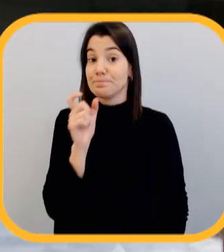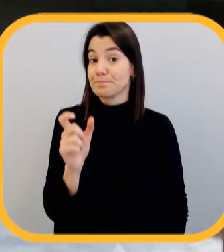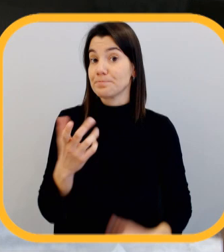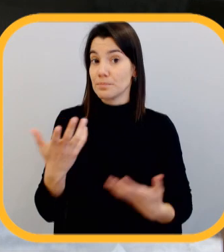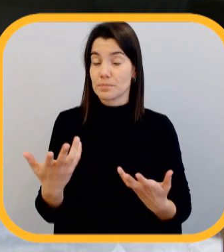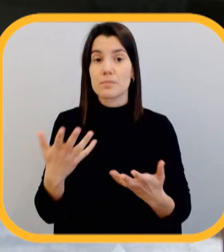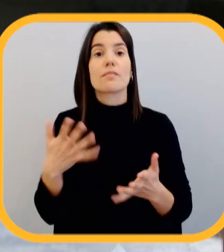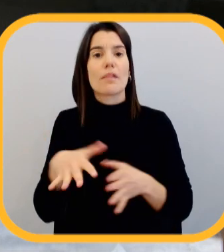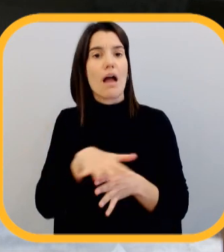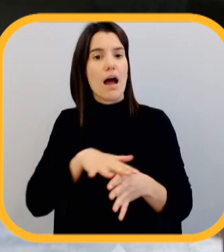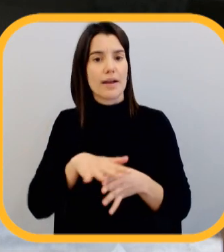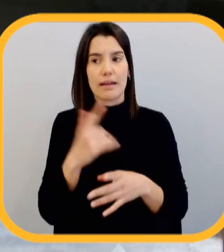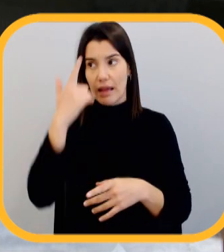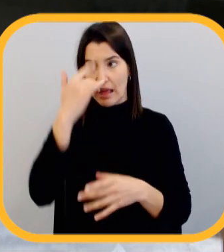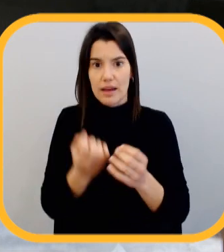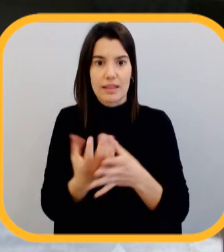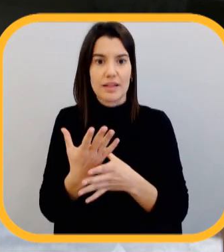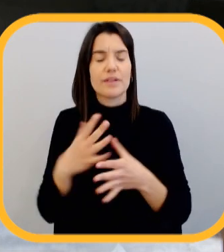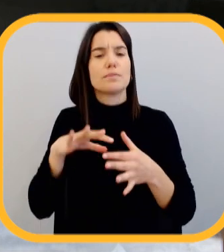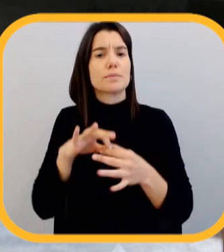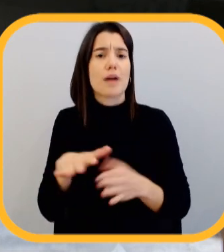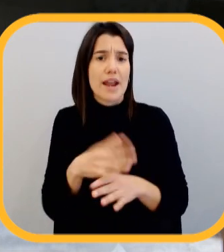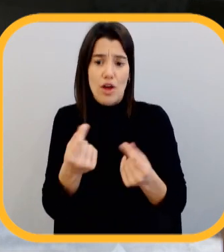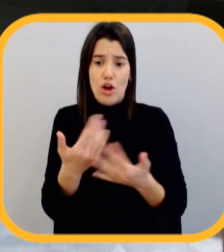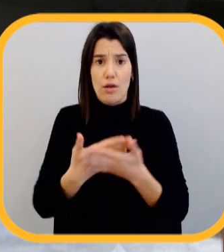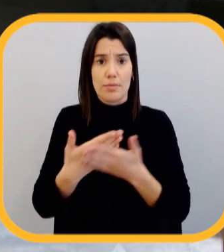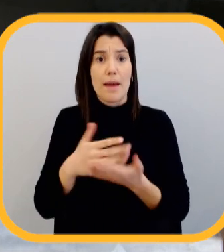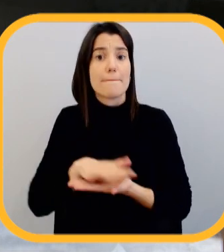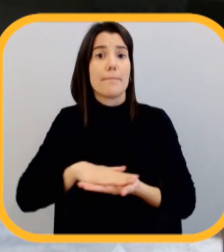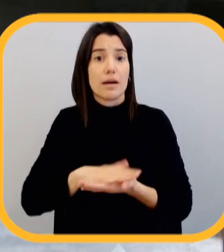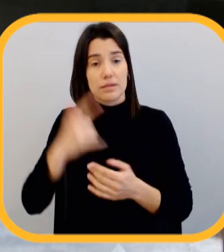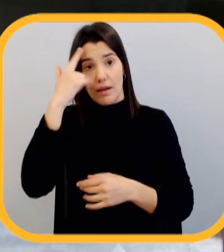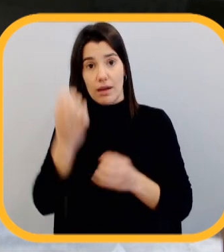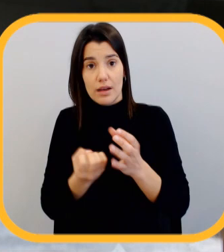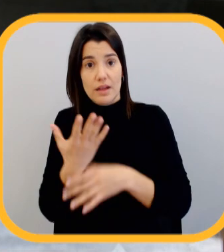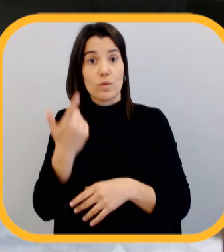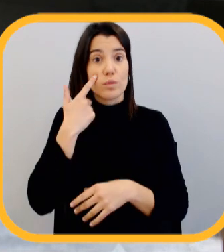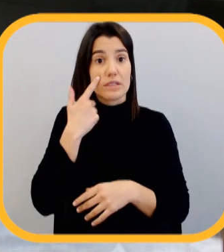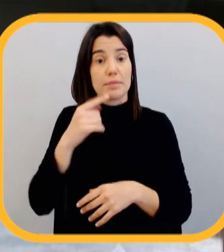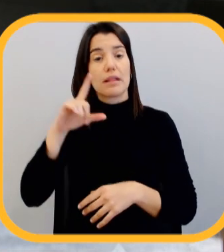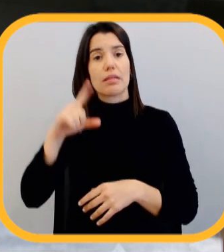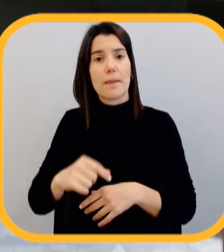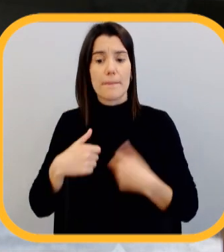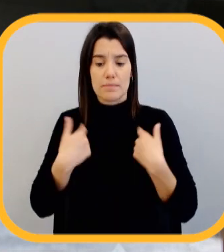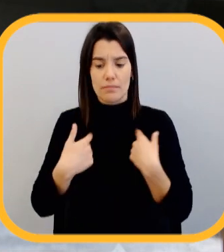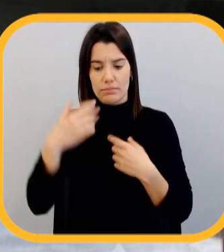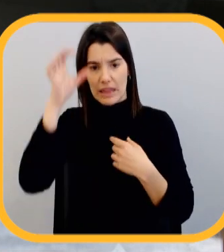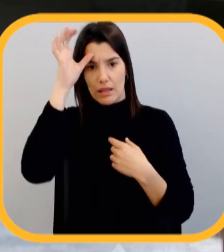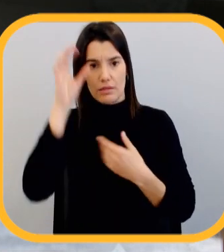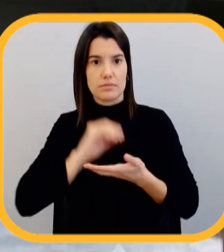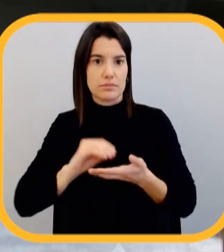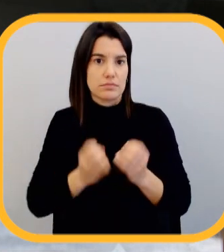O termo indústrias criativas refere-se a setores económicos baseados na criatividade, no conhecimento e na propriedade